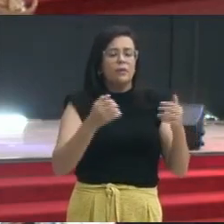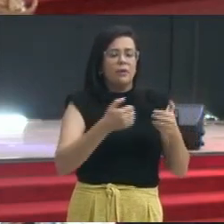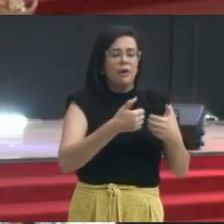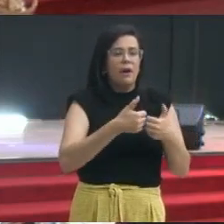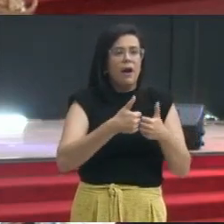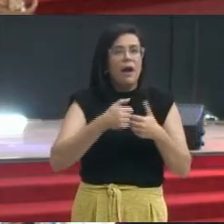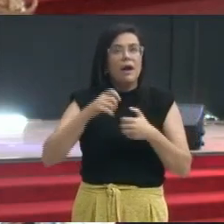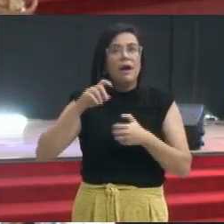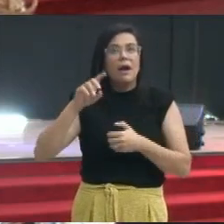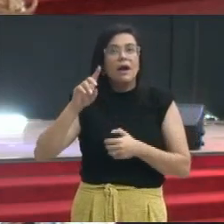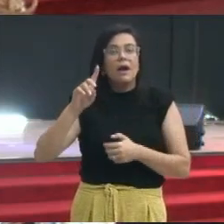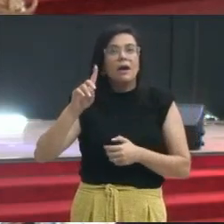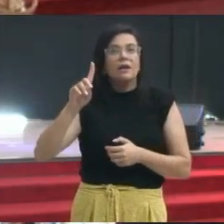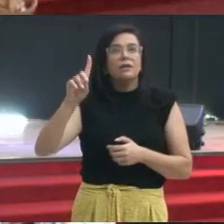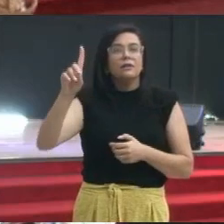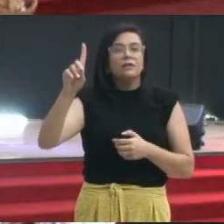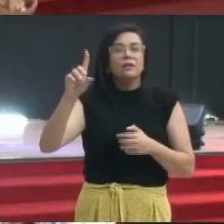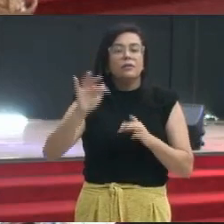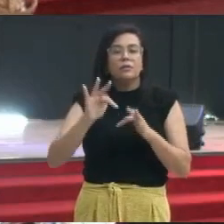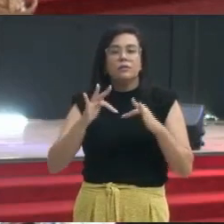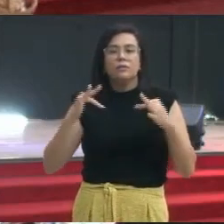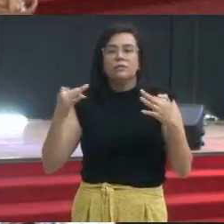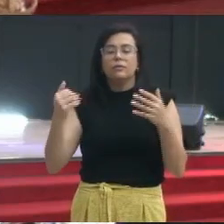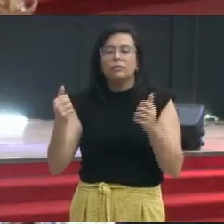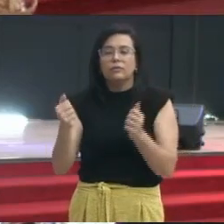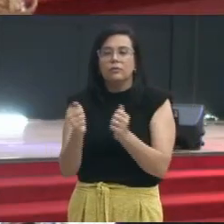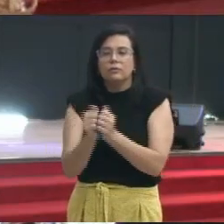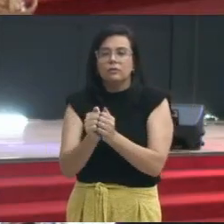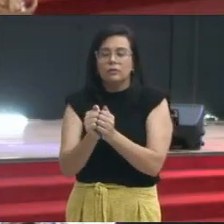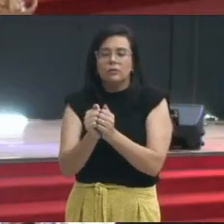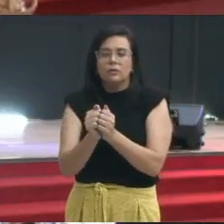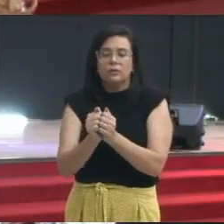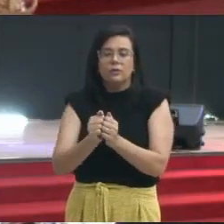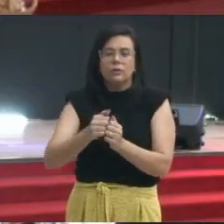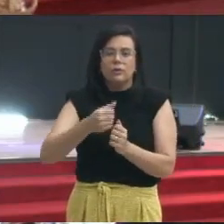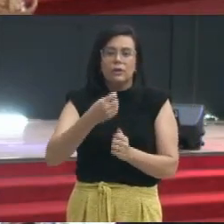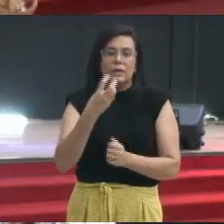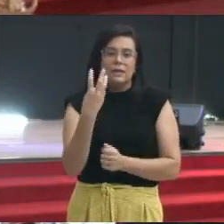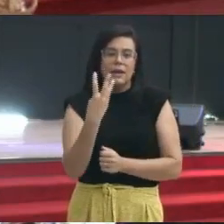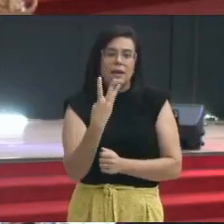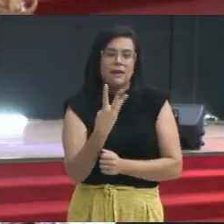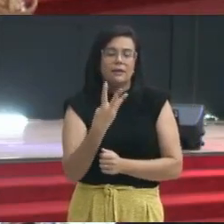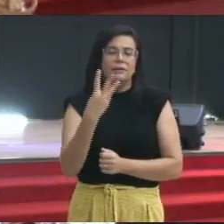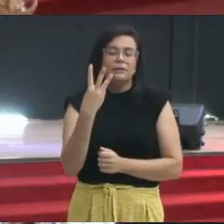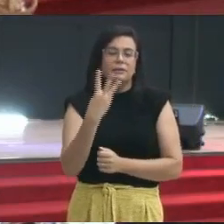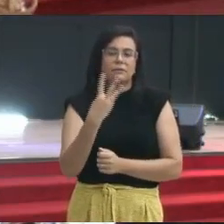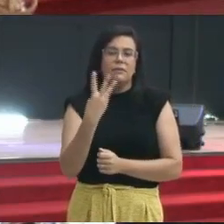de Obed-edom 3 meses em sua casa, e o Senhor